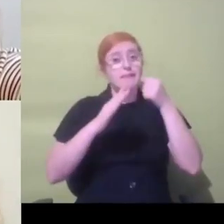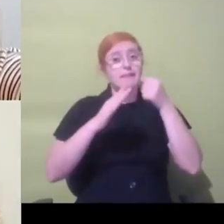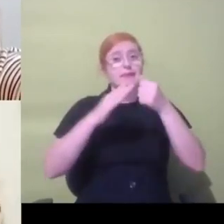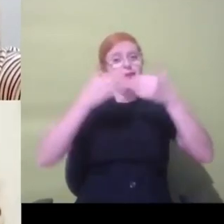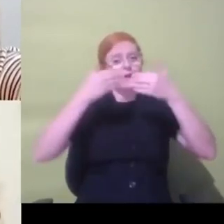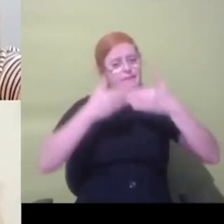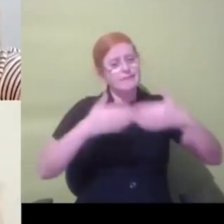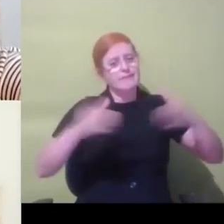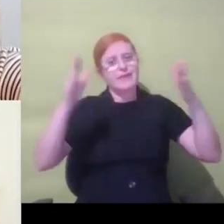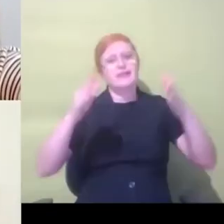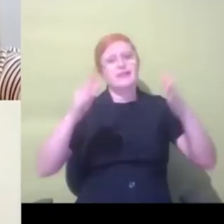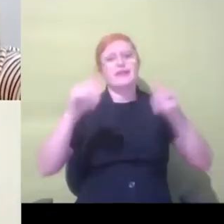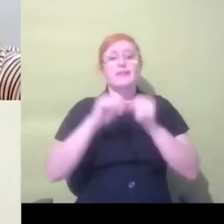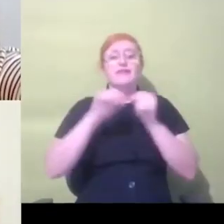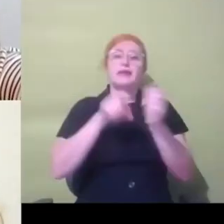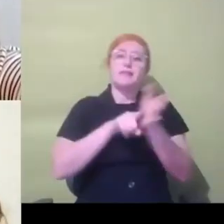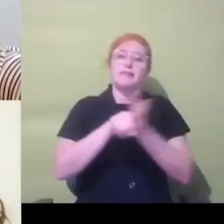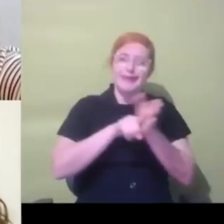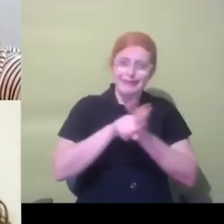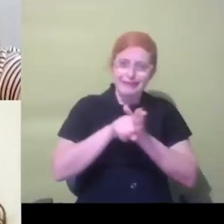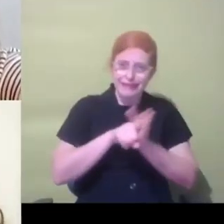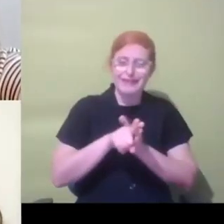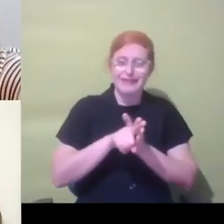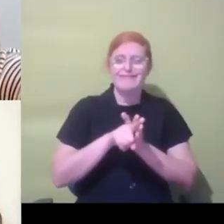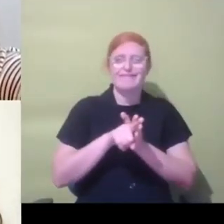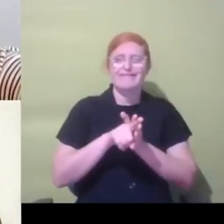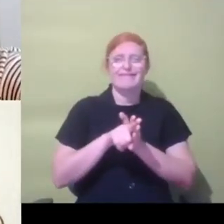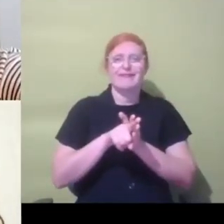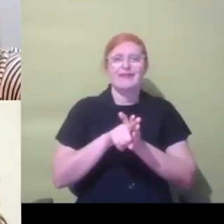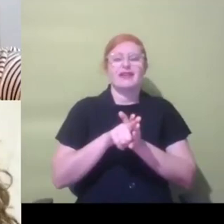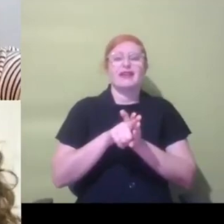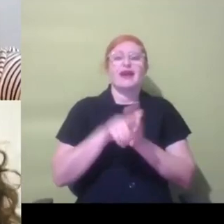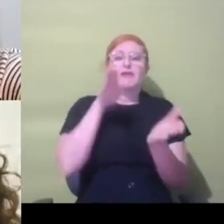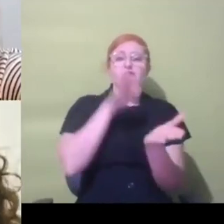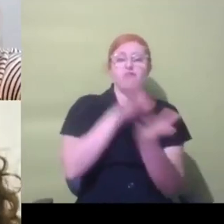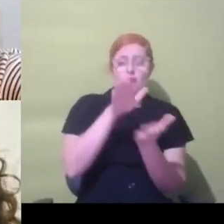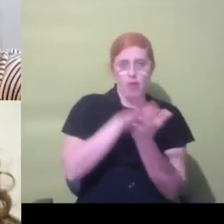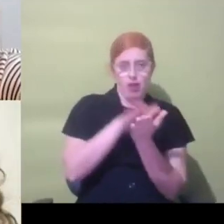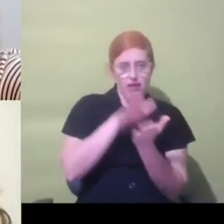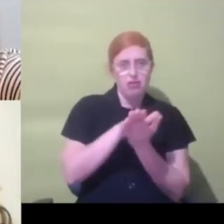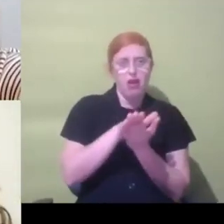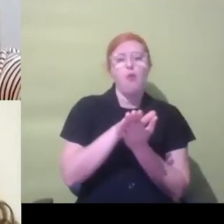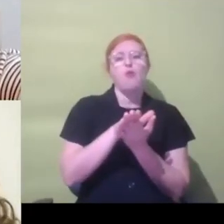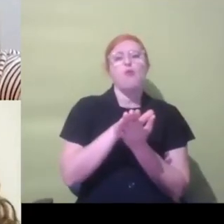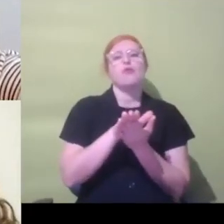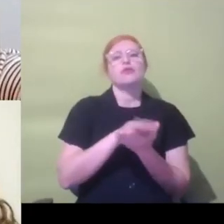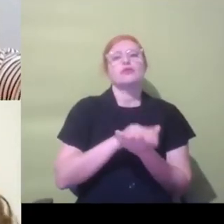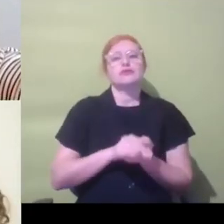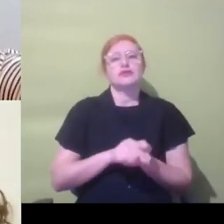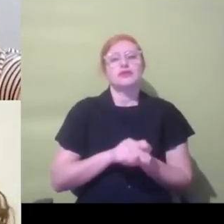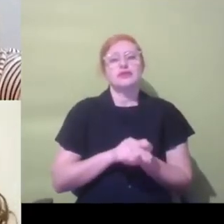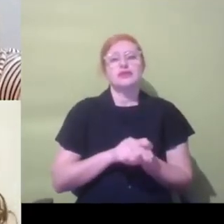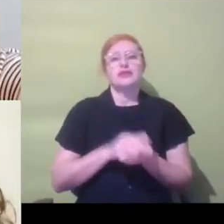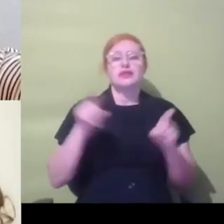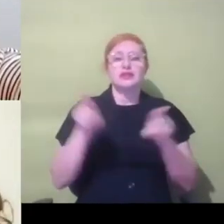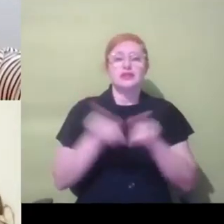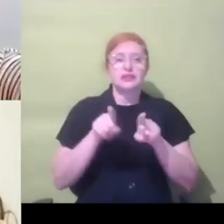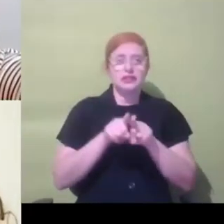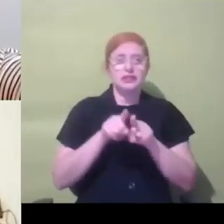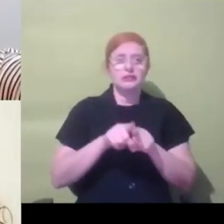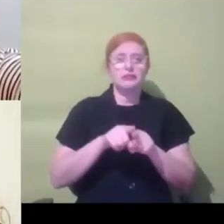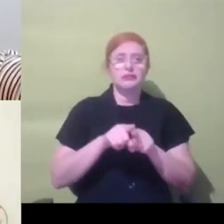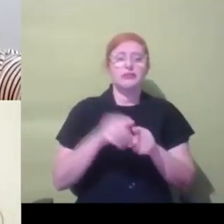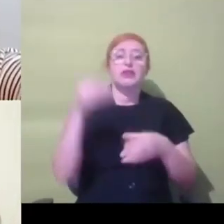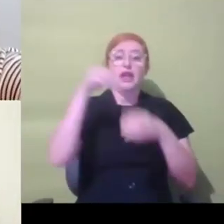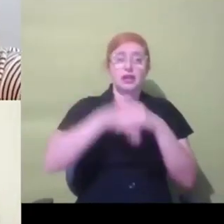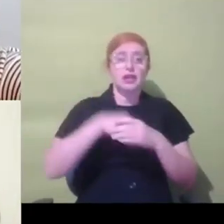a formular essa pesquisa que deu lugar a essa publicação, né? Que também tá no site, assim,